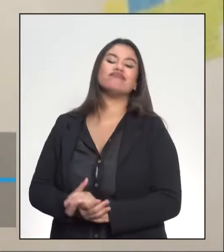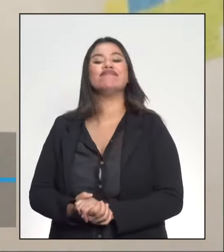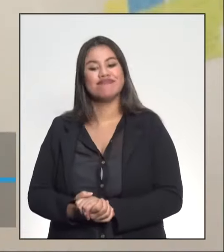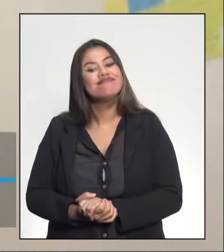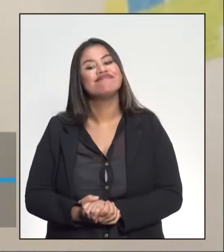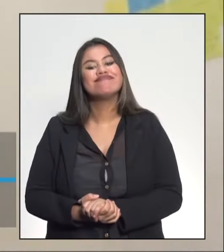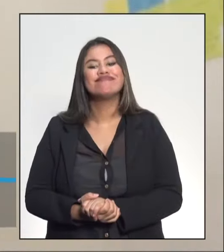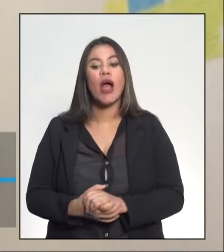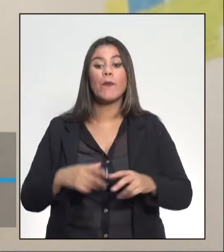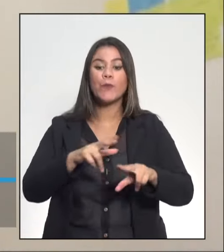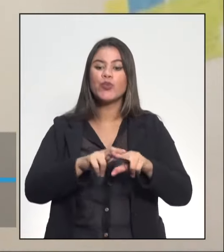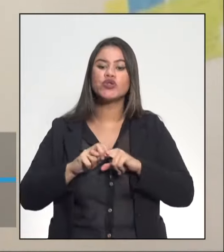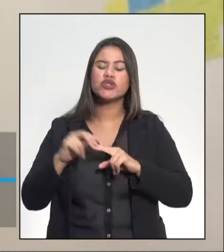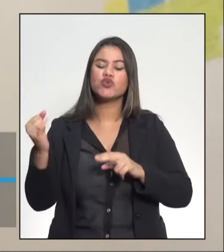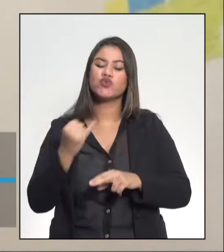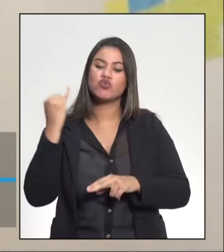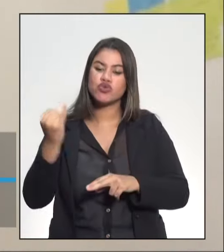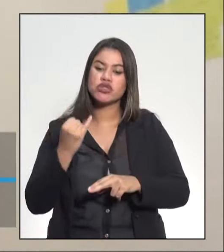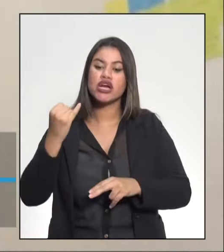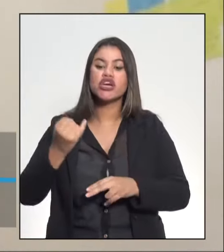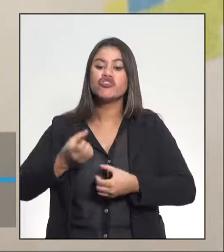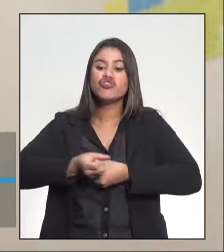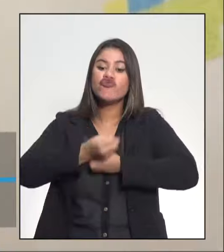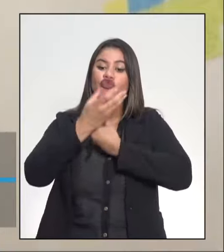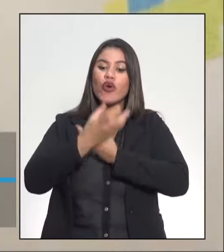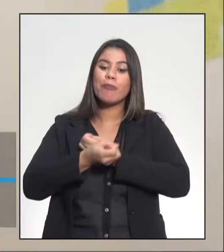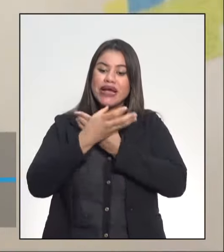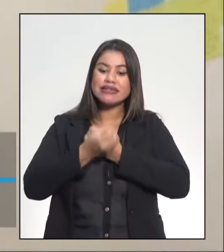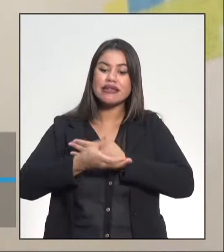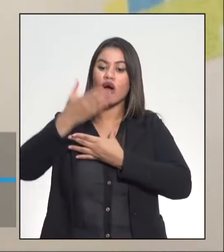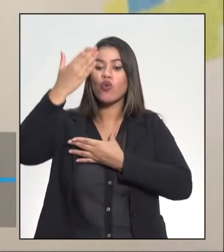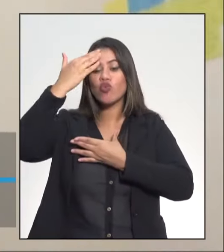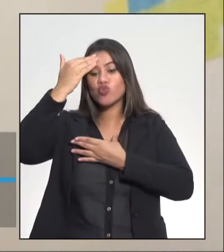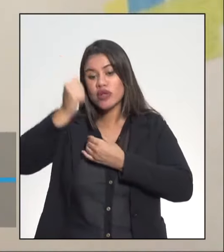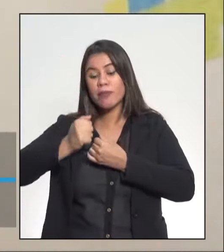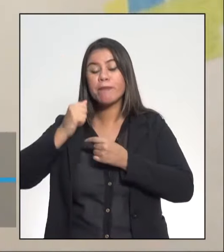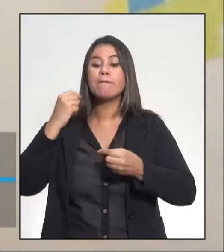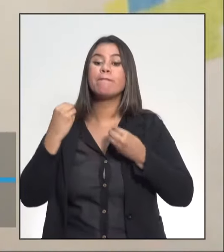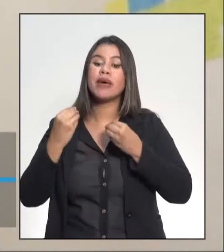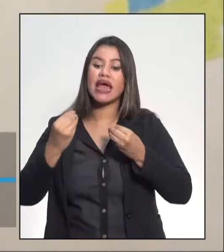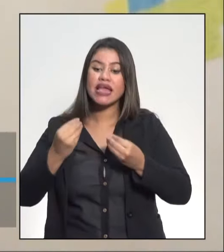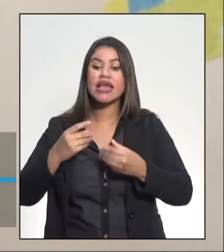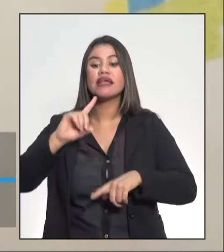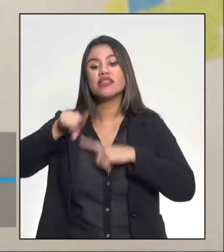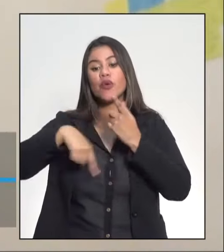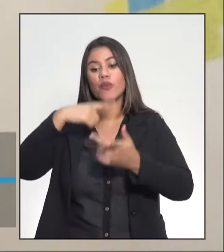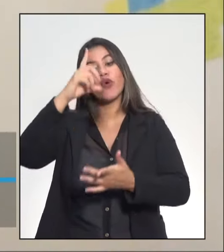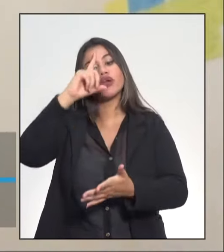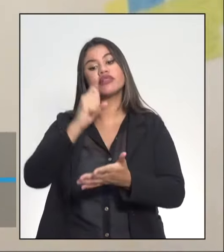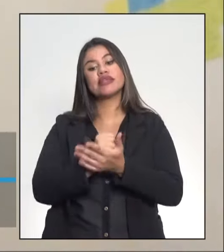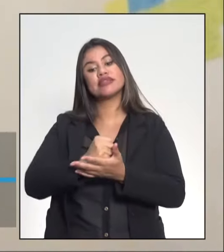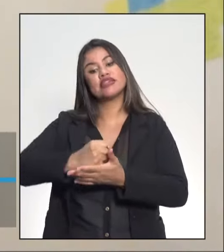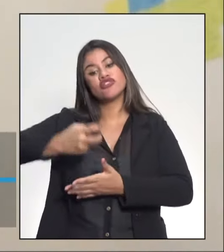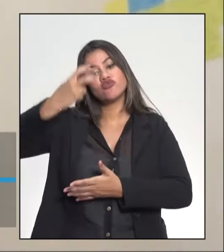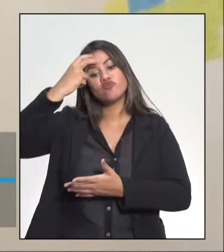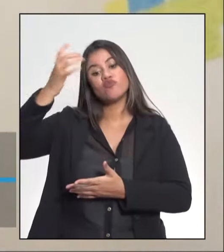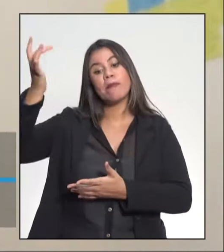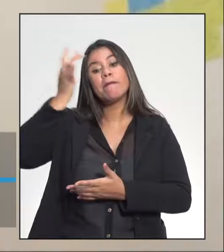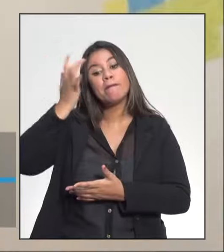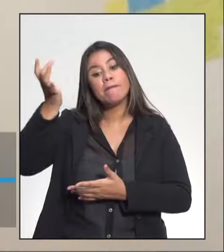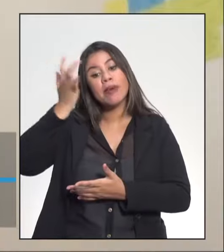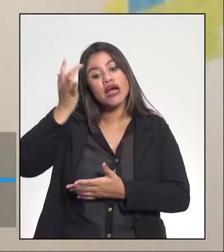pra saber tomar decisão de forma consciente? Se eu não me informo, as minhas decisões, elas não são